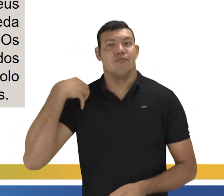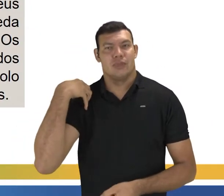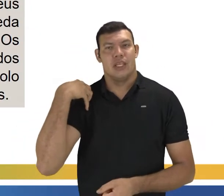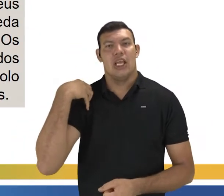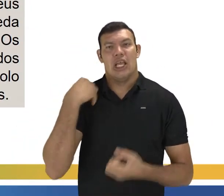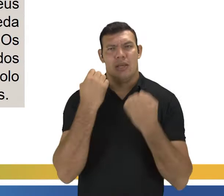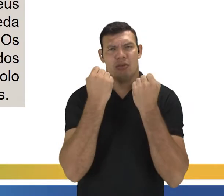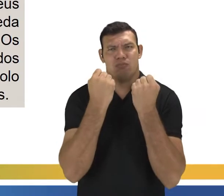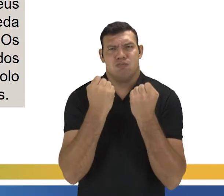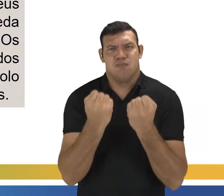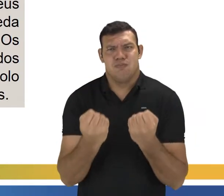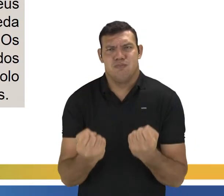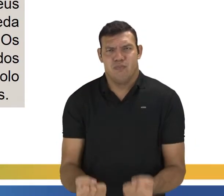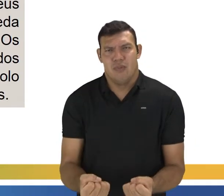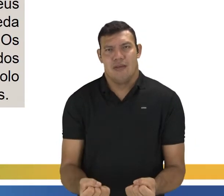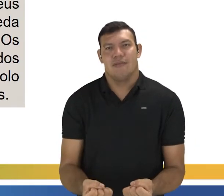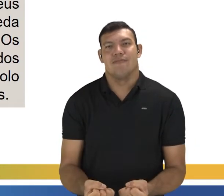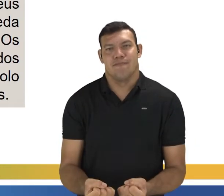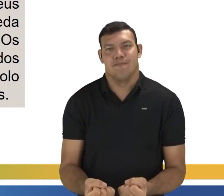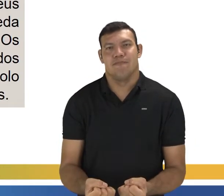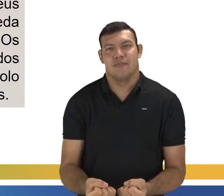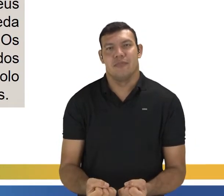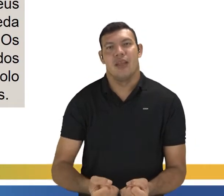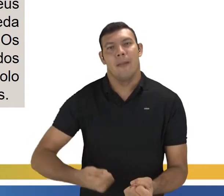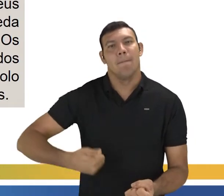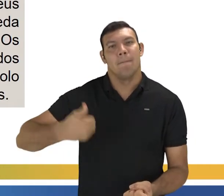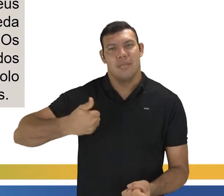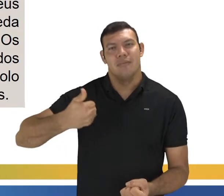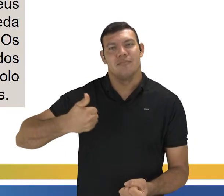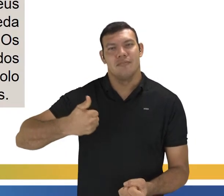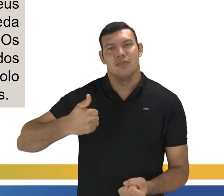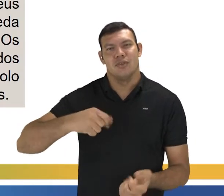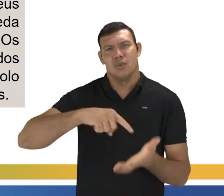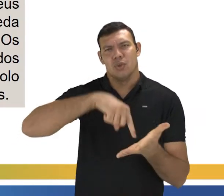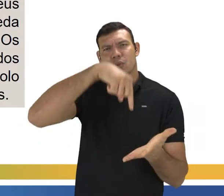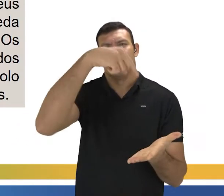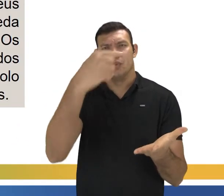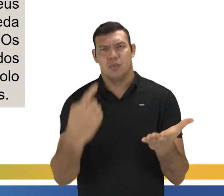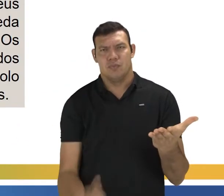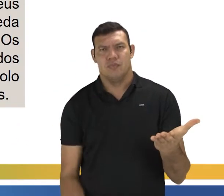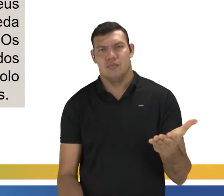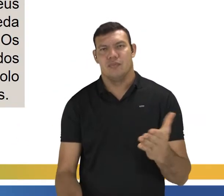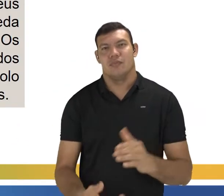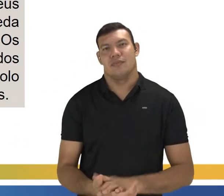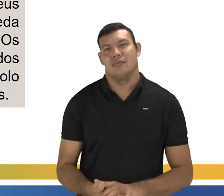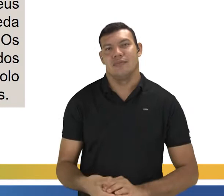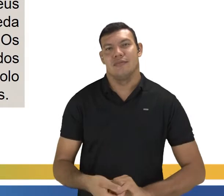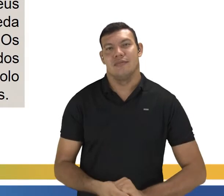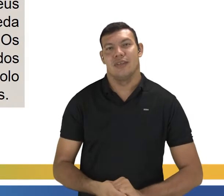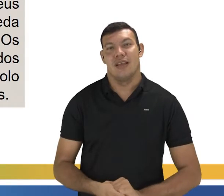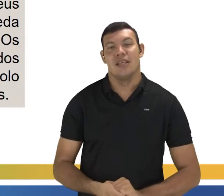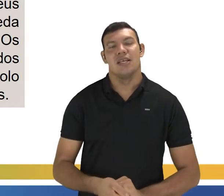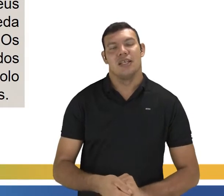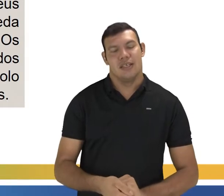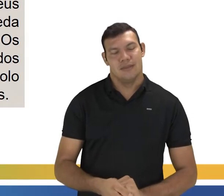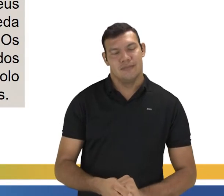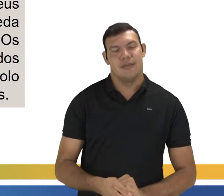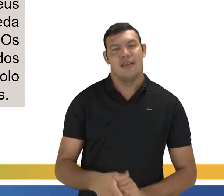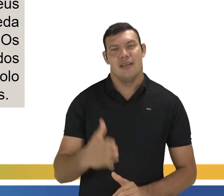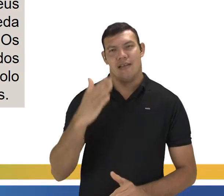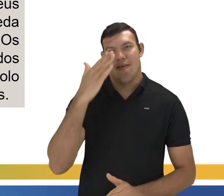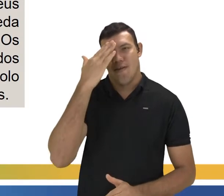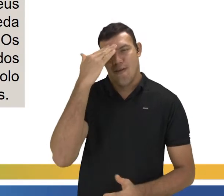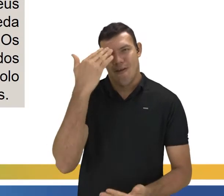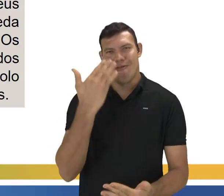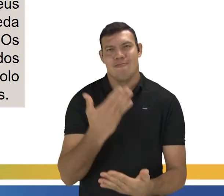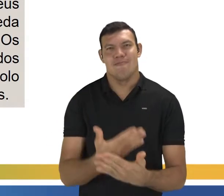esfera mais pesada pessoal tinha mais ou massa é e antes da espera que tem menor massa então aristóteles acreditava que